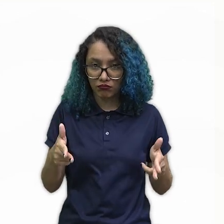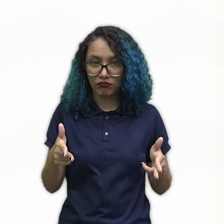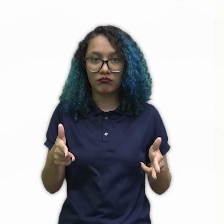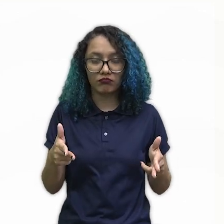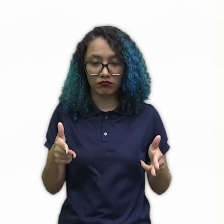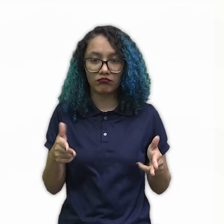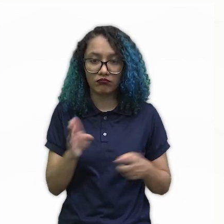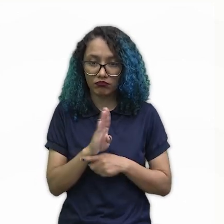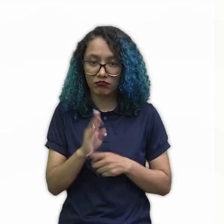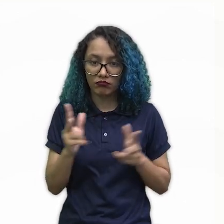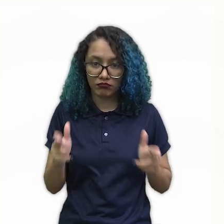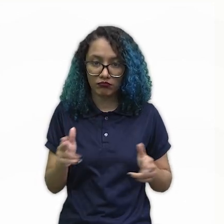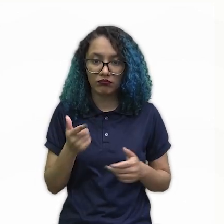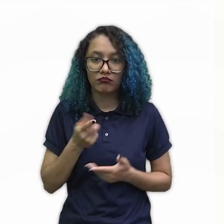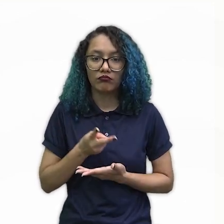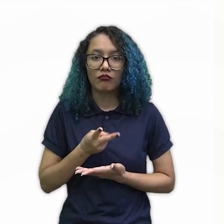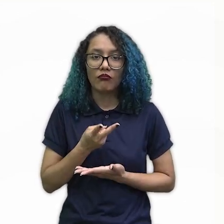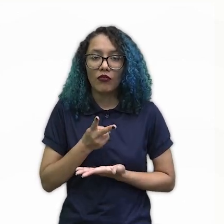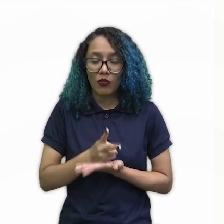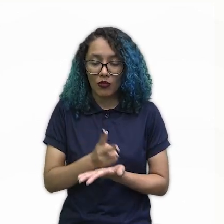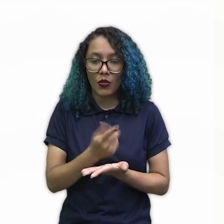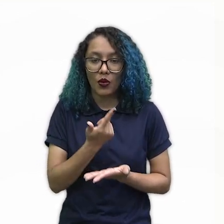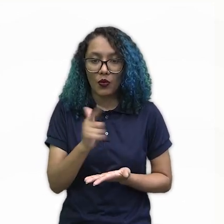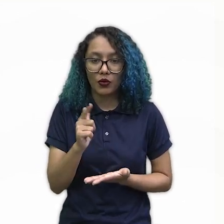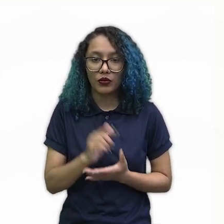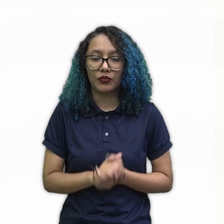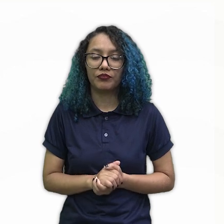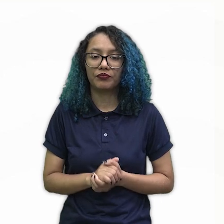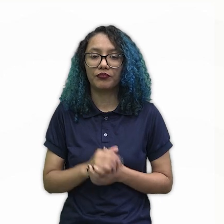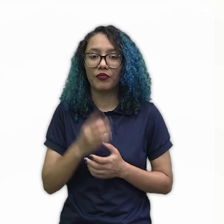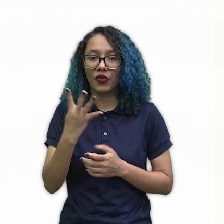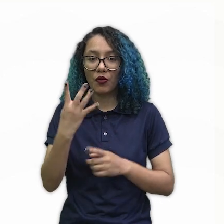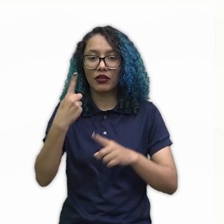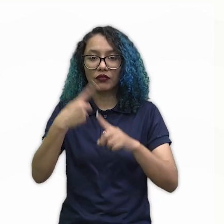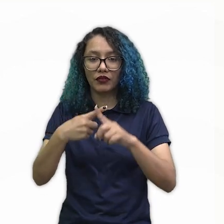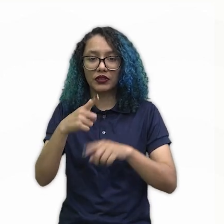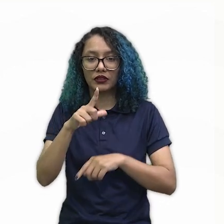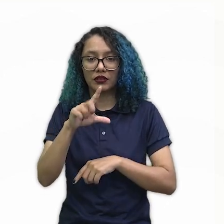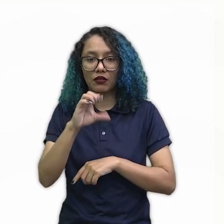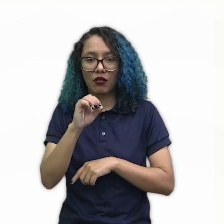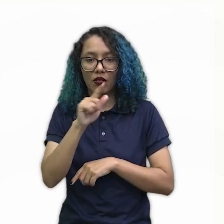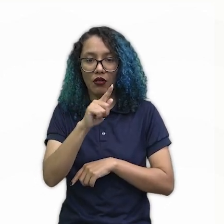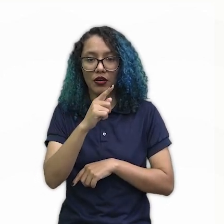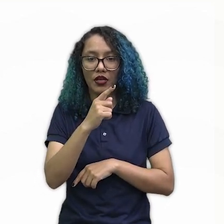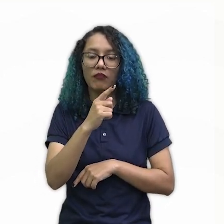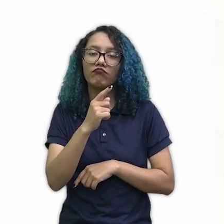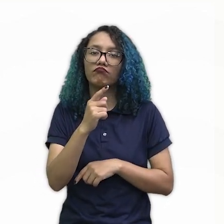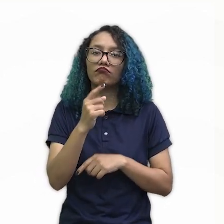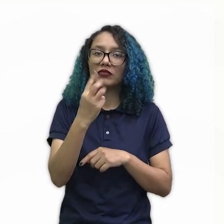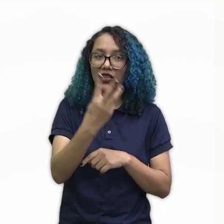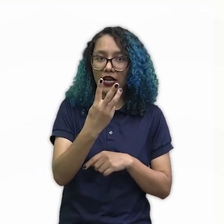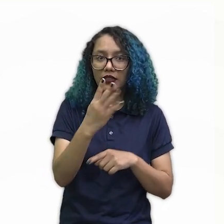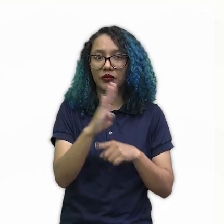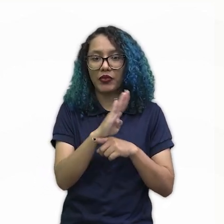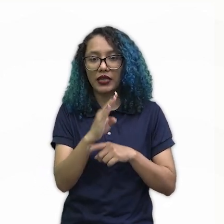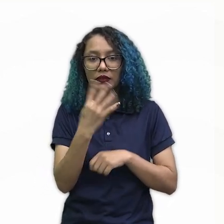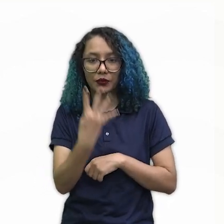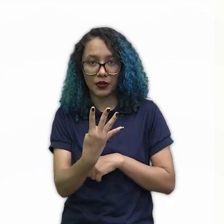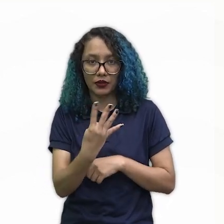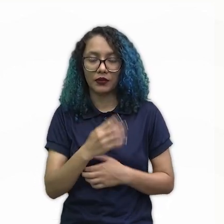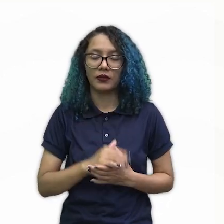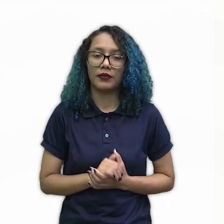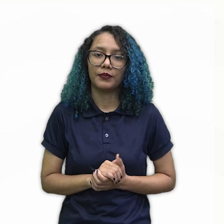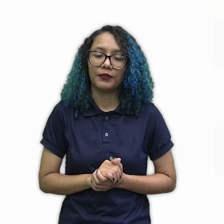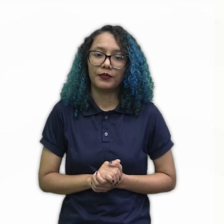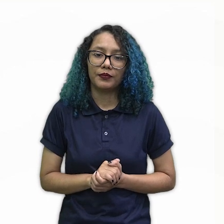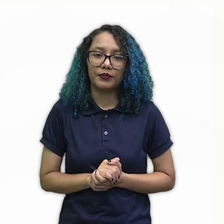bem? Avançando, nós temos aí 4 vezes o log de 3 na base 4, e aí até falei lá